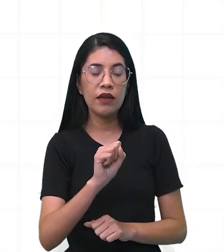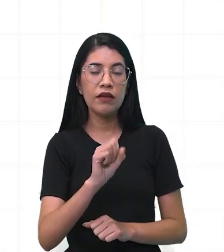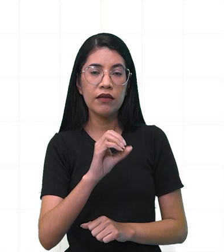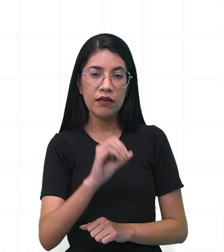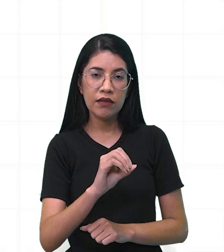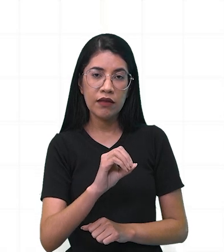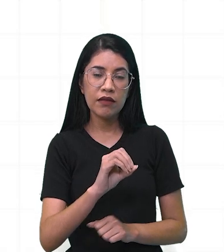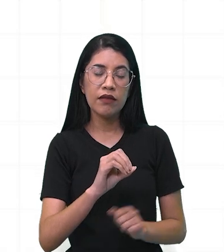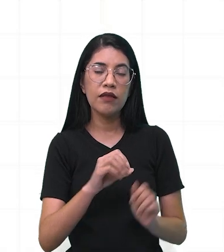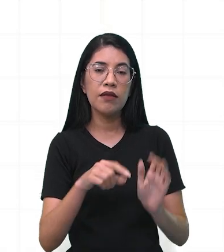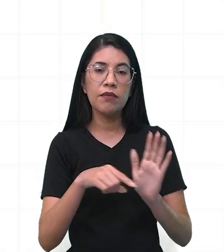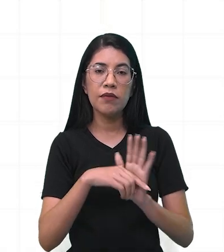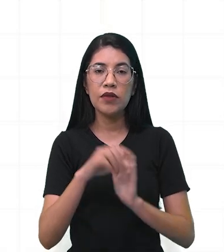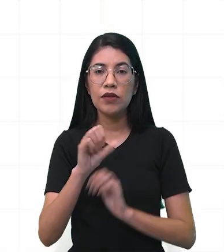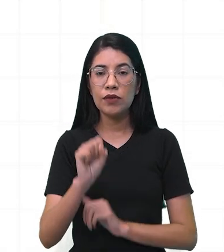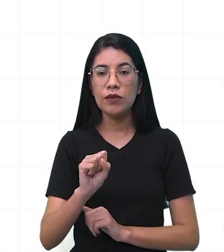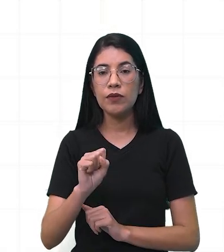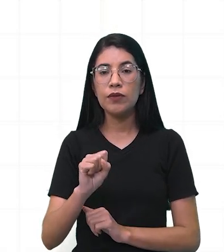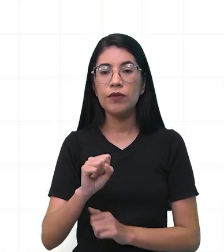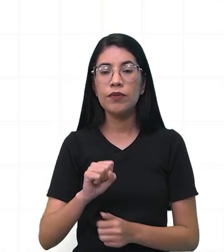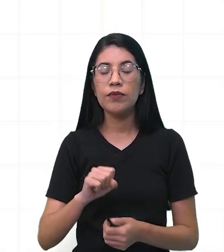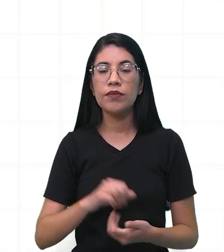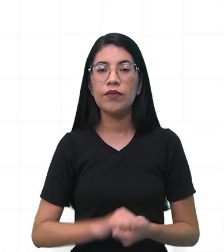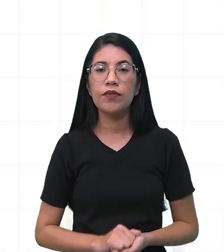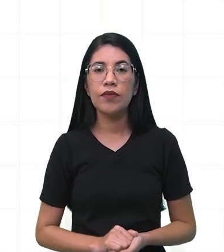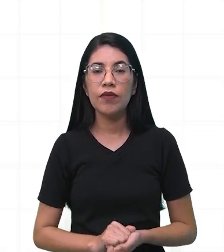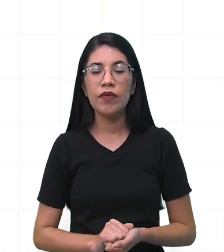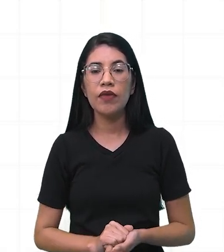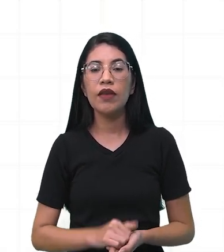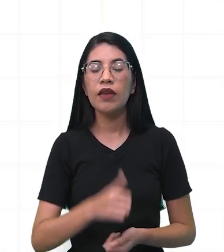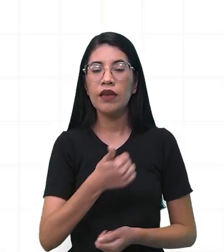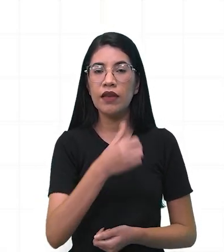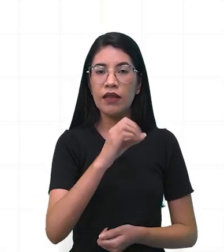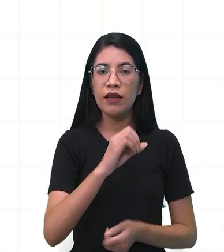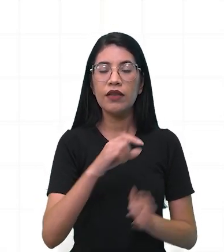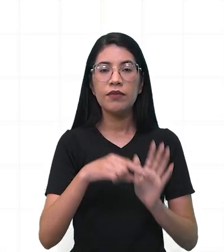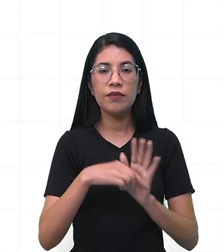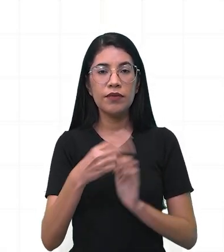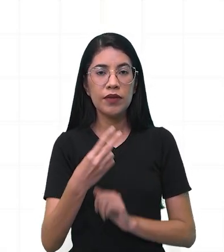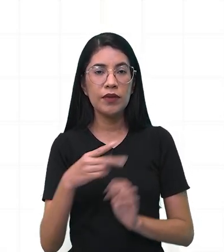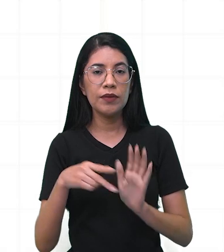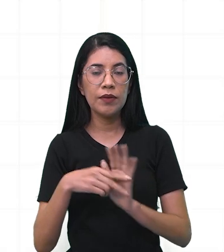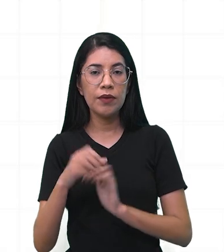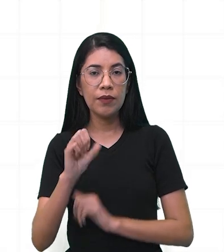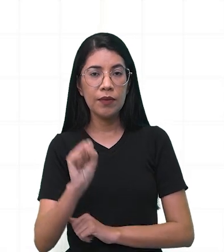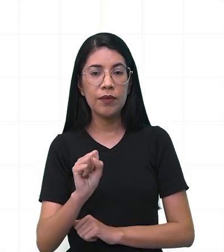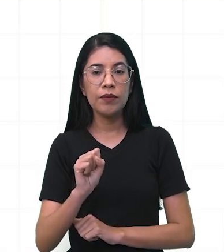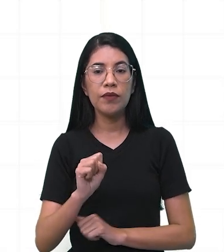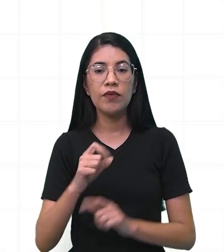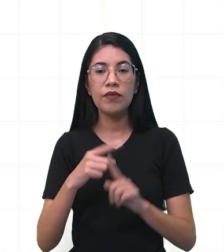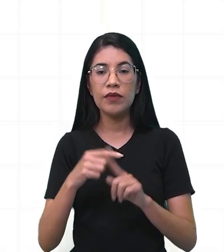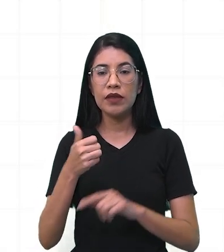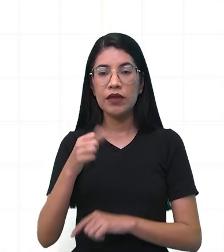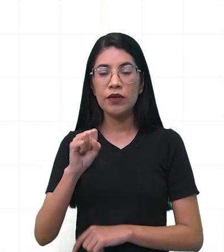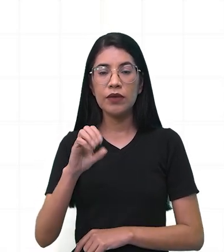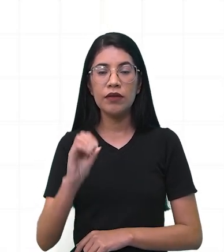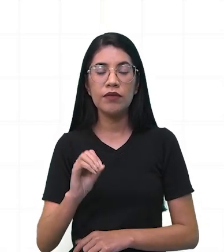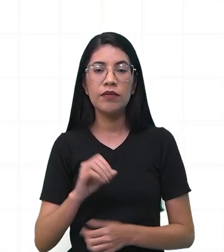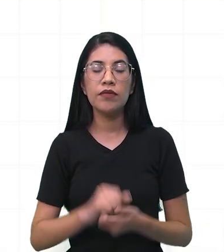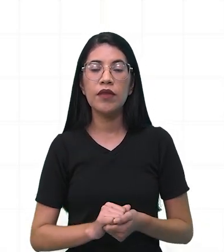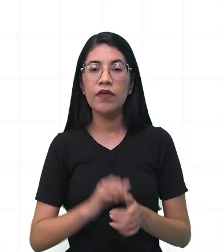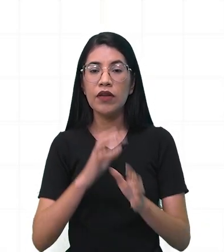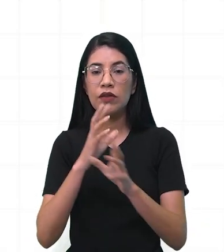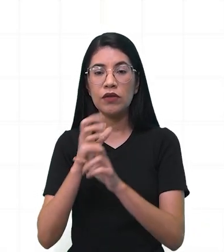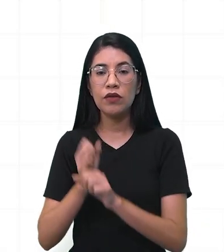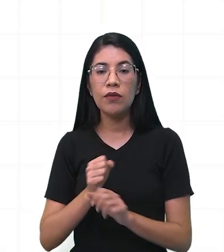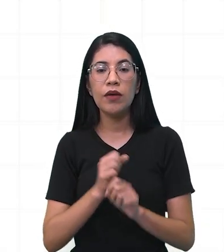2 são 8. E 8 vezes 180, 1440. E isso é o resultado da